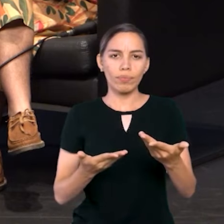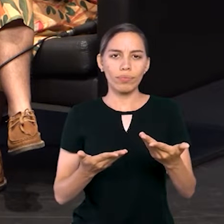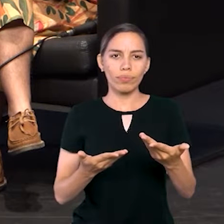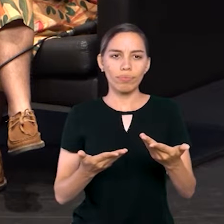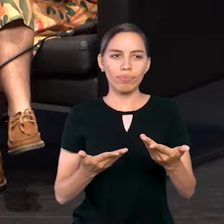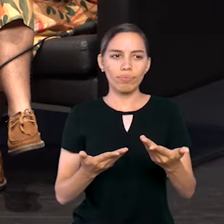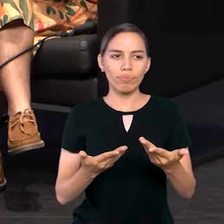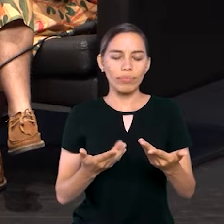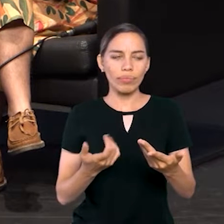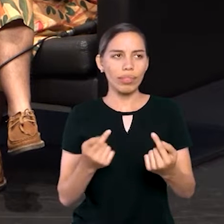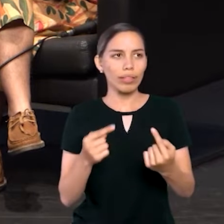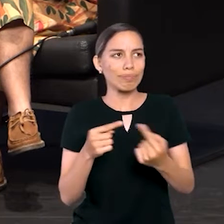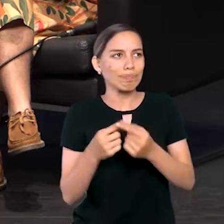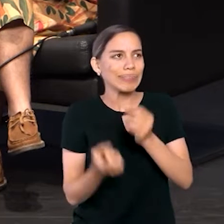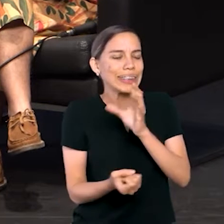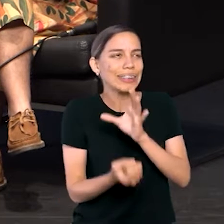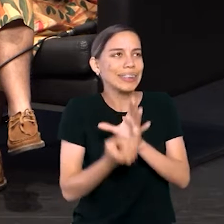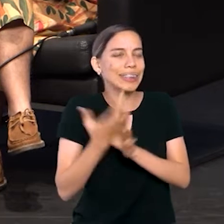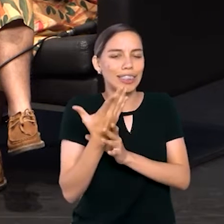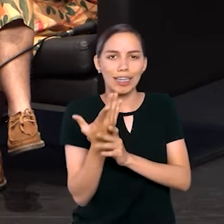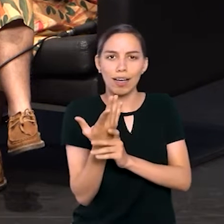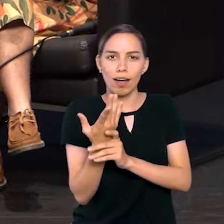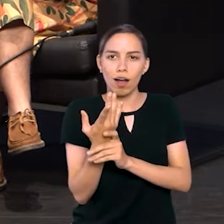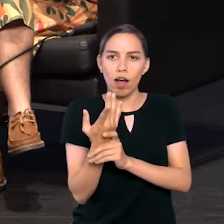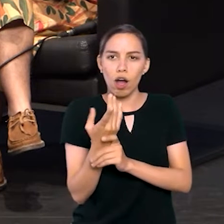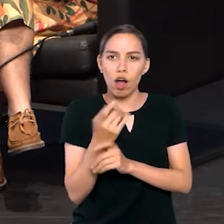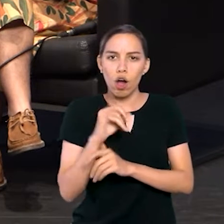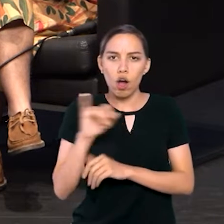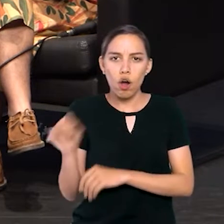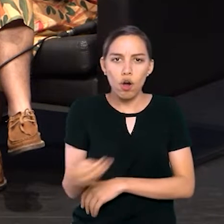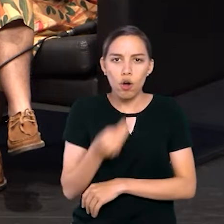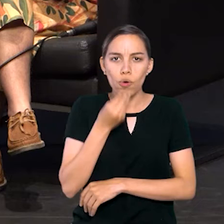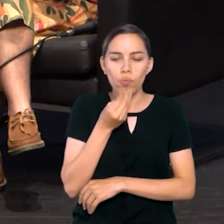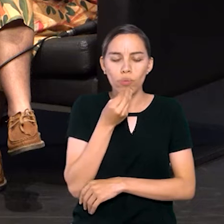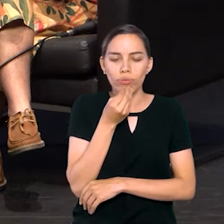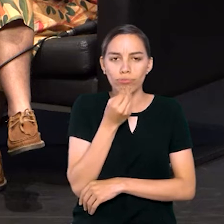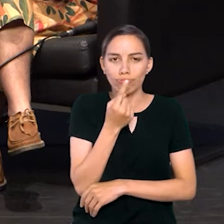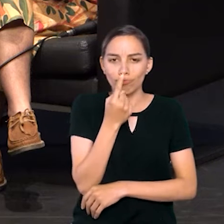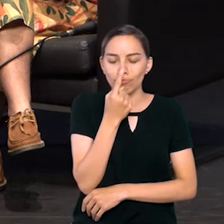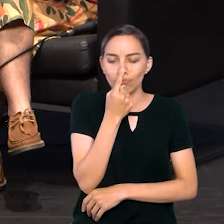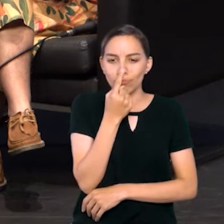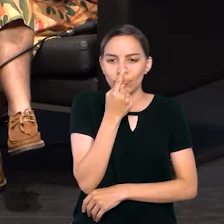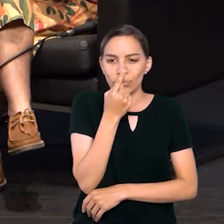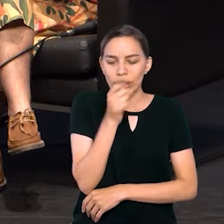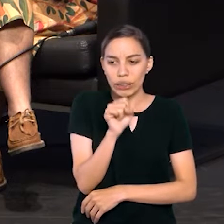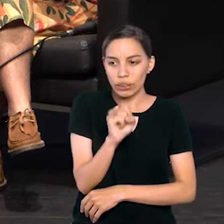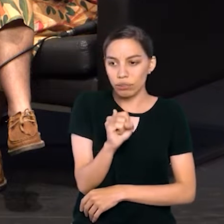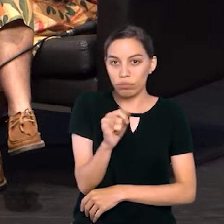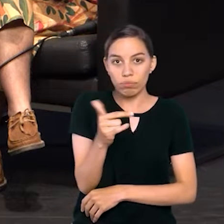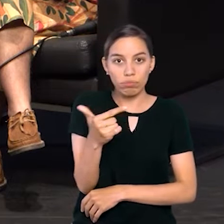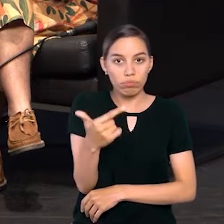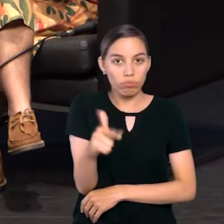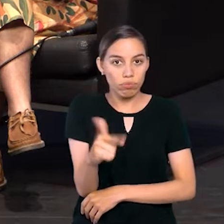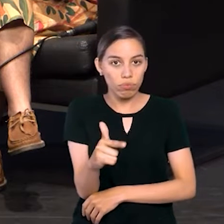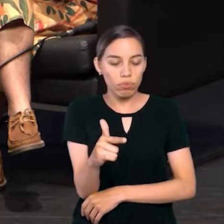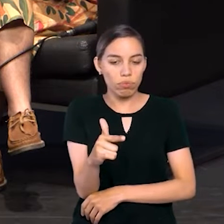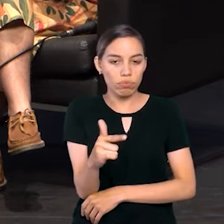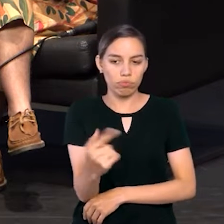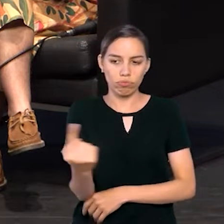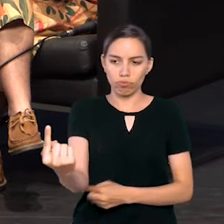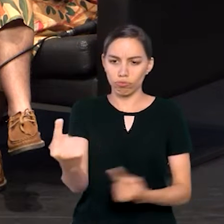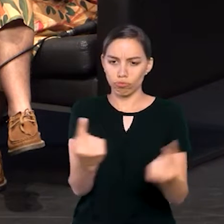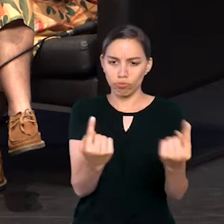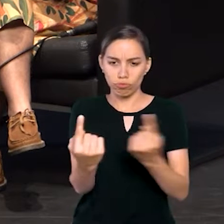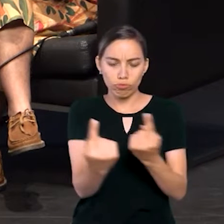que cria uma oportunidade de afetos. Se a gente não fizesse essa fricção de estar